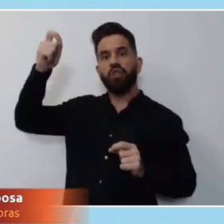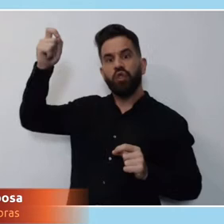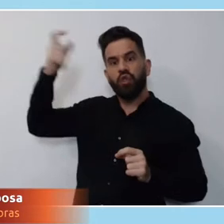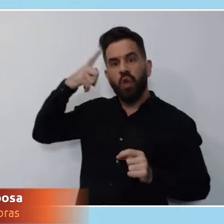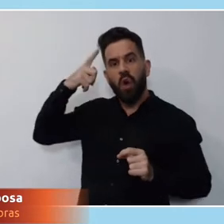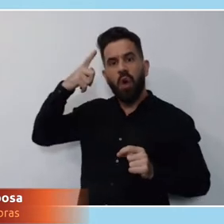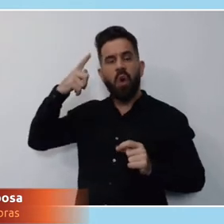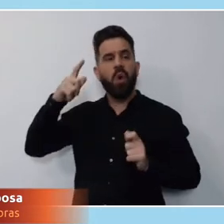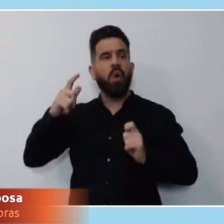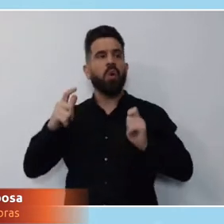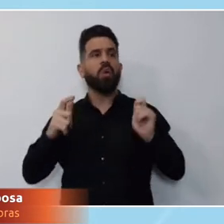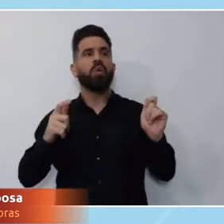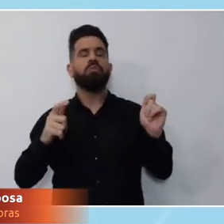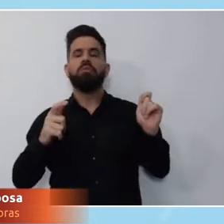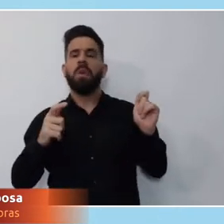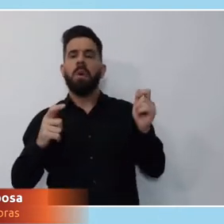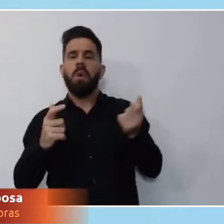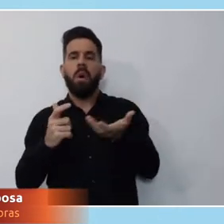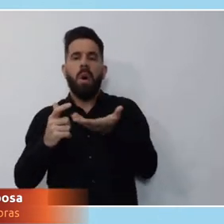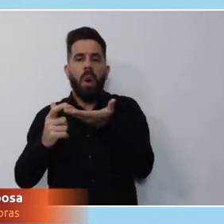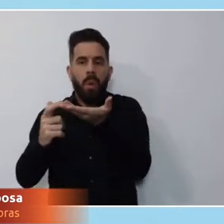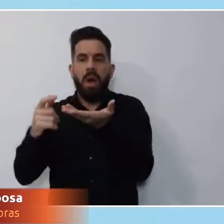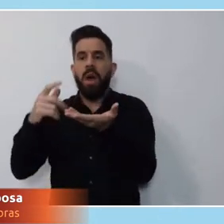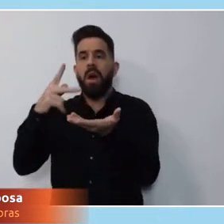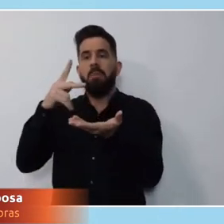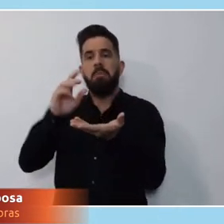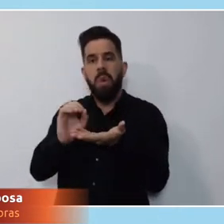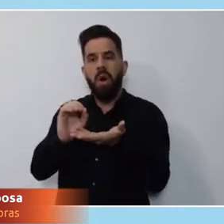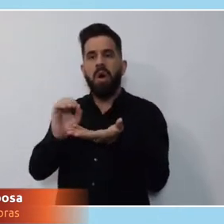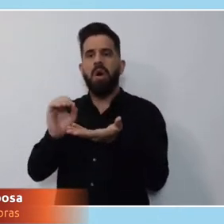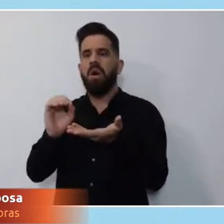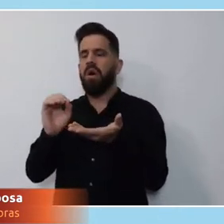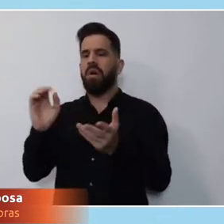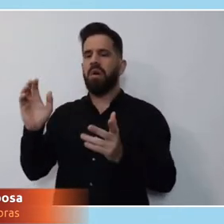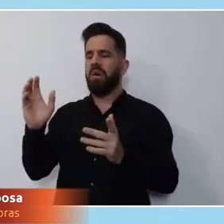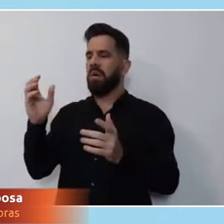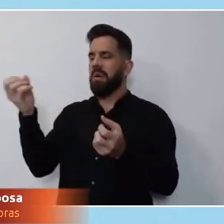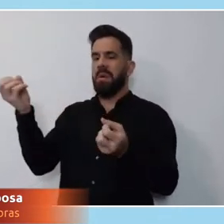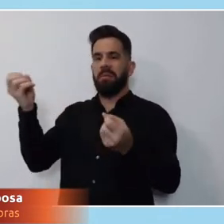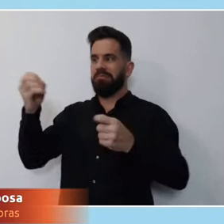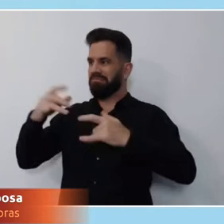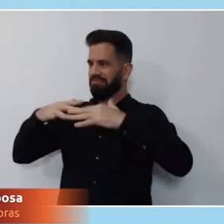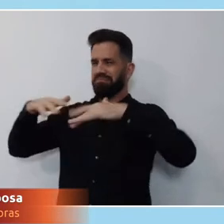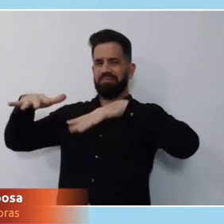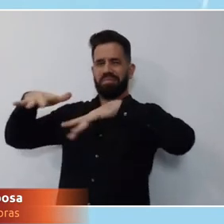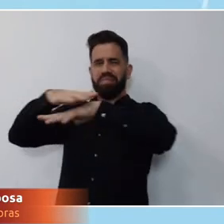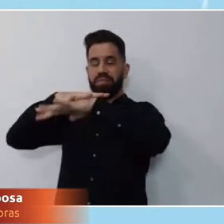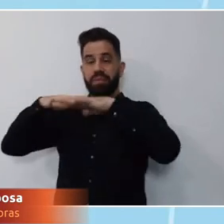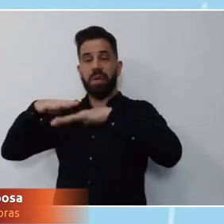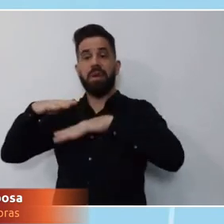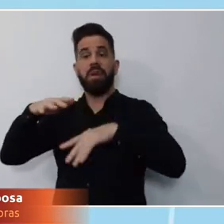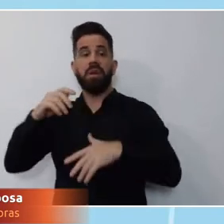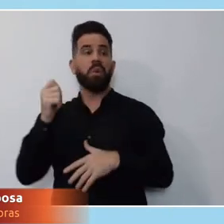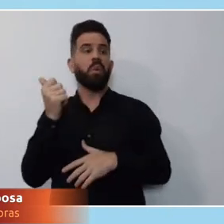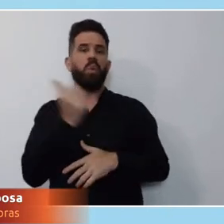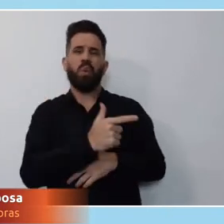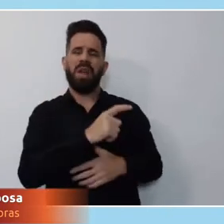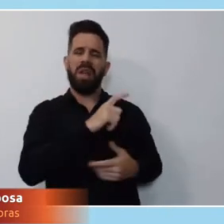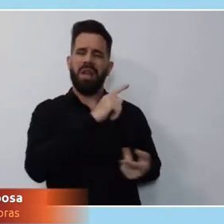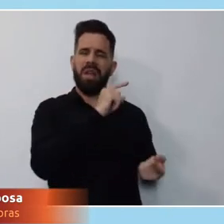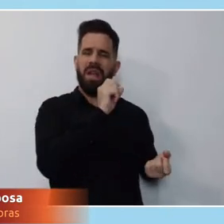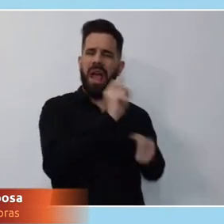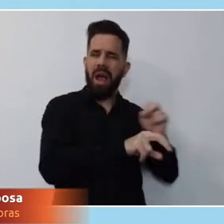agrotóxicos, o que também não é verdadeiro. O grupo que eu faço parte, a gente publicou um trabalho mostrando que nos últimos 10 anos